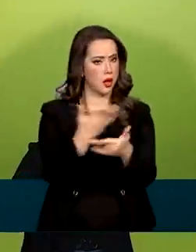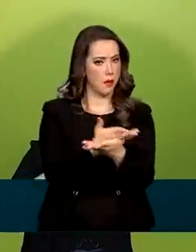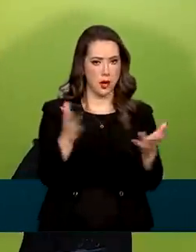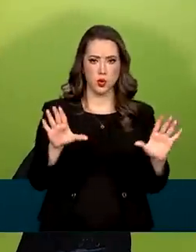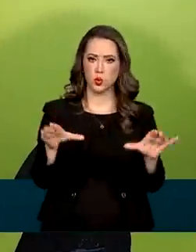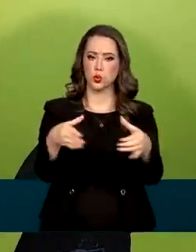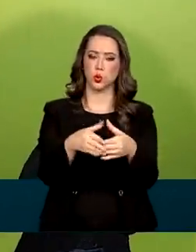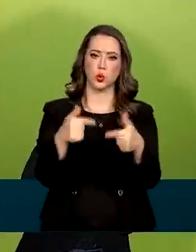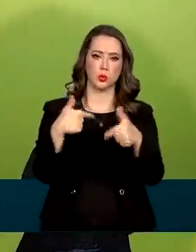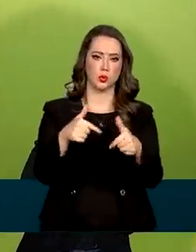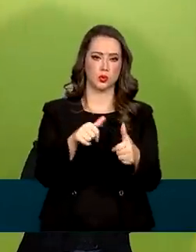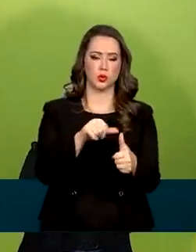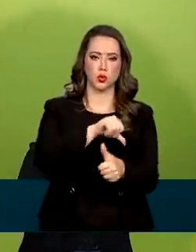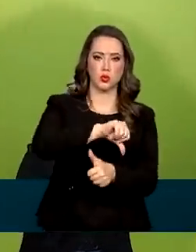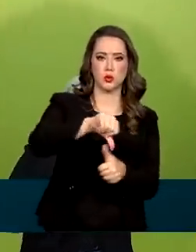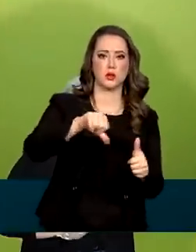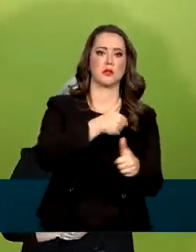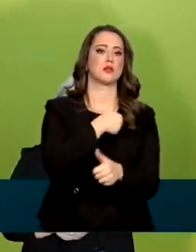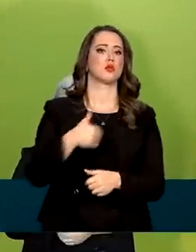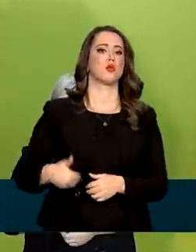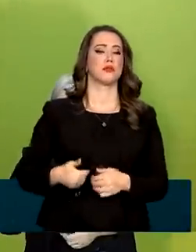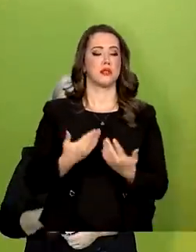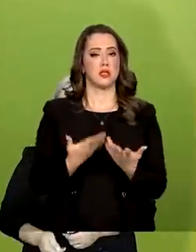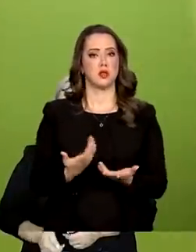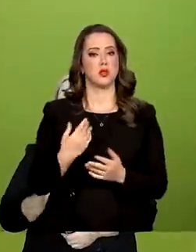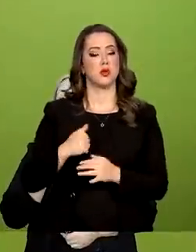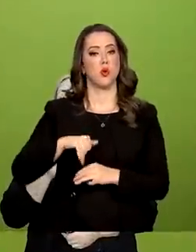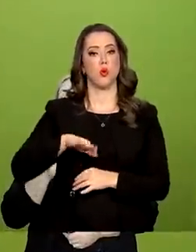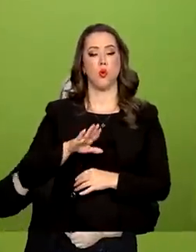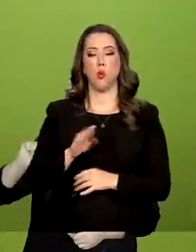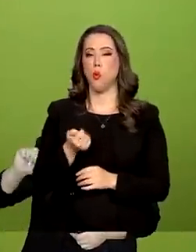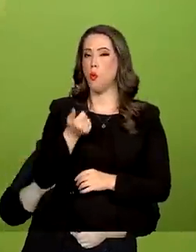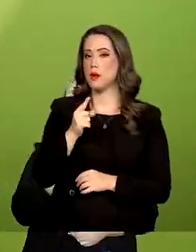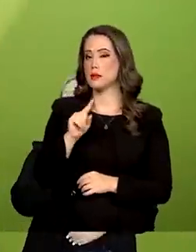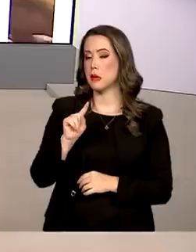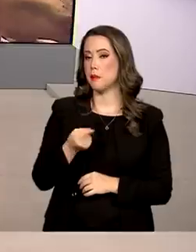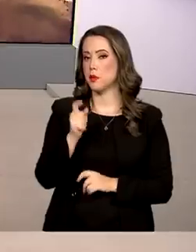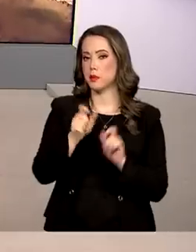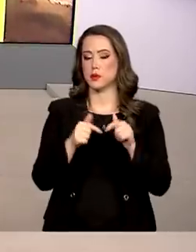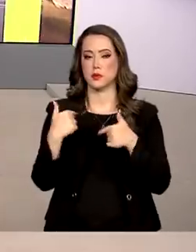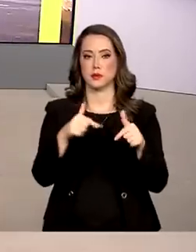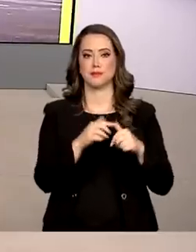toda a equipe que teve quase mil participantes